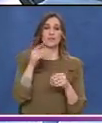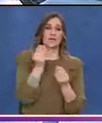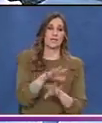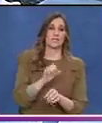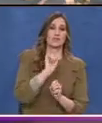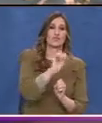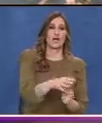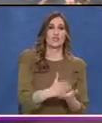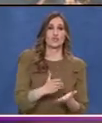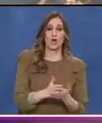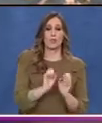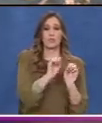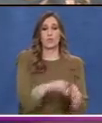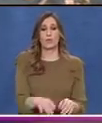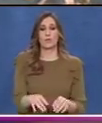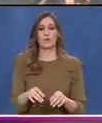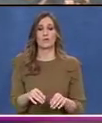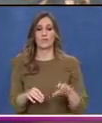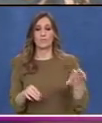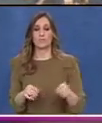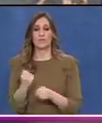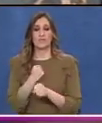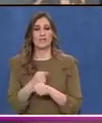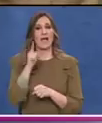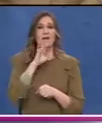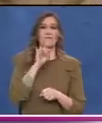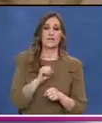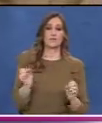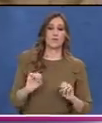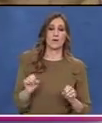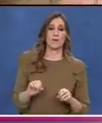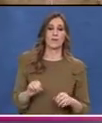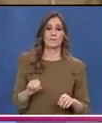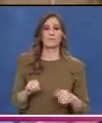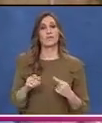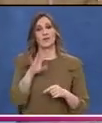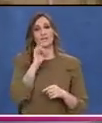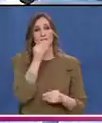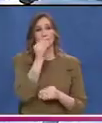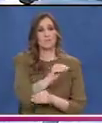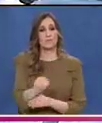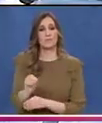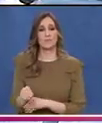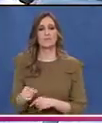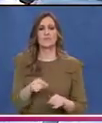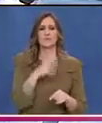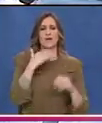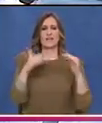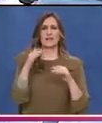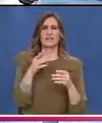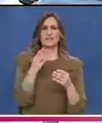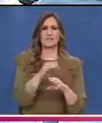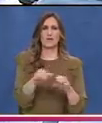da escola chega a casa tem que valer ainda não tinha vagas mas você vai dar pra não